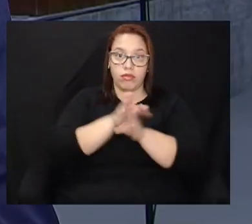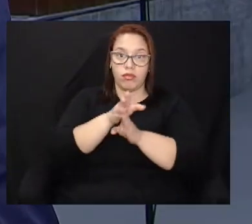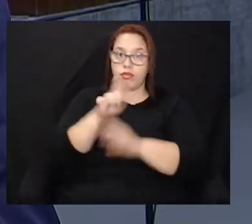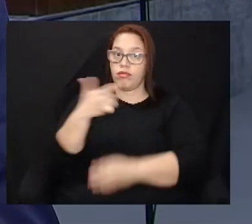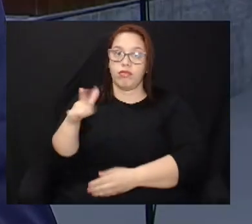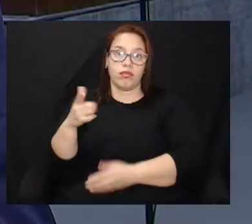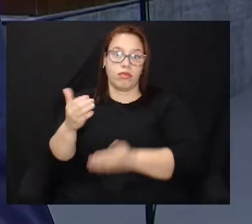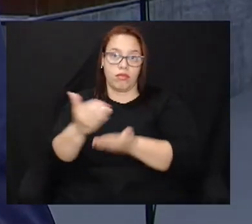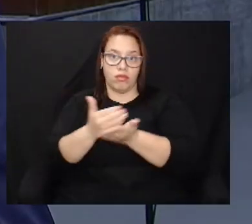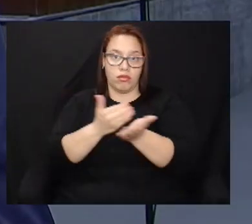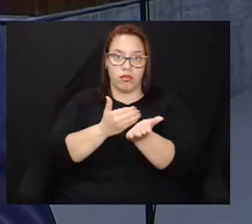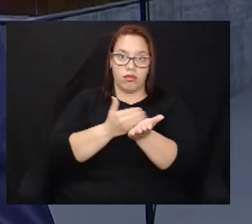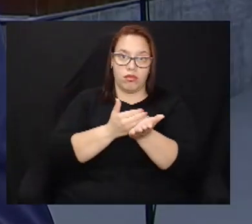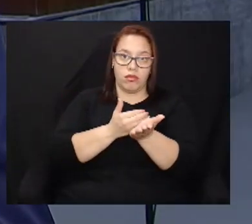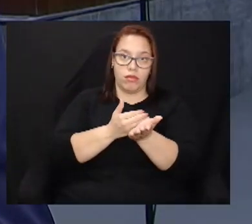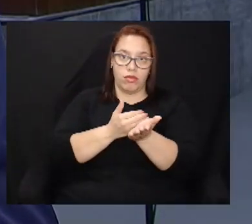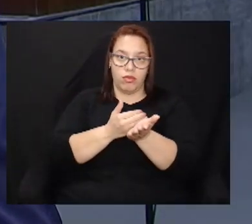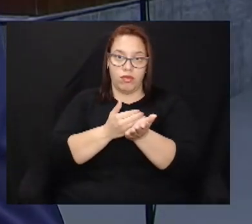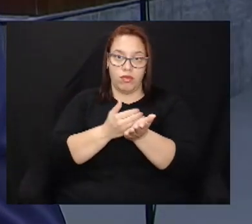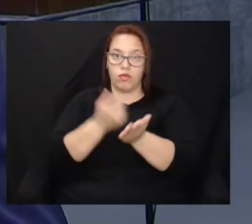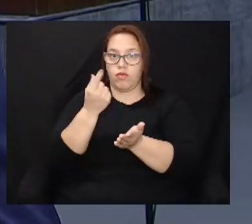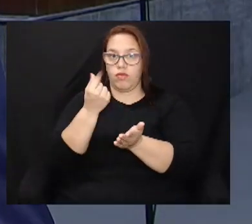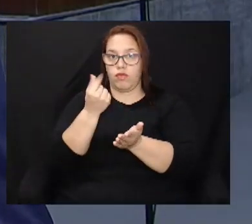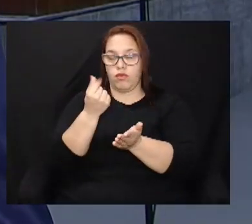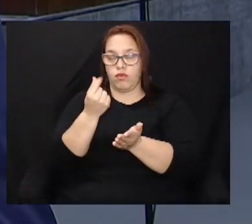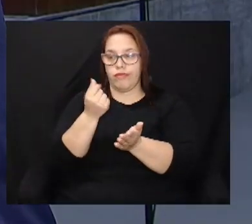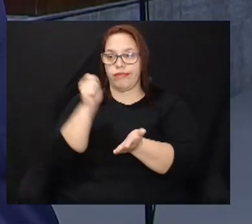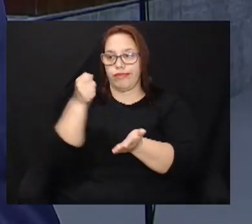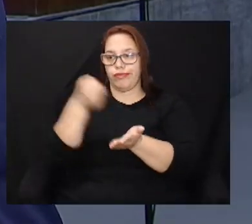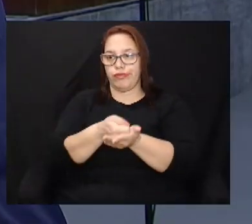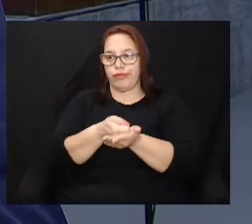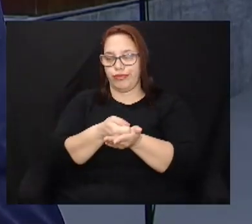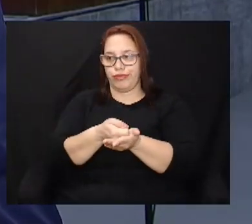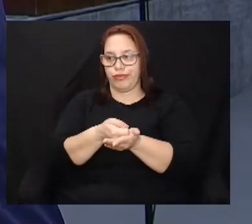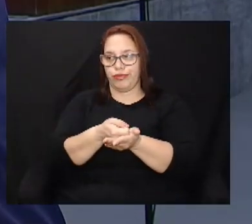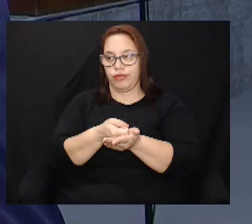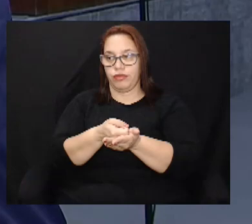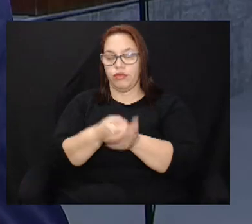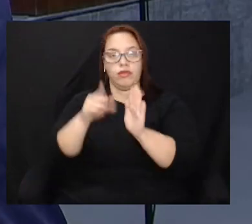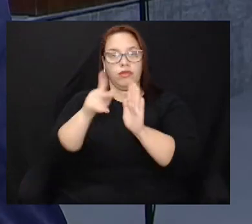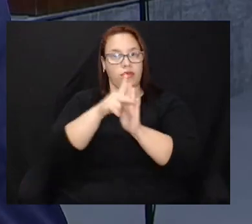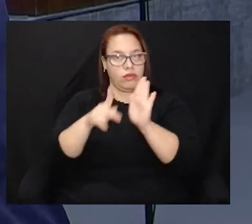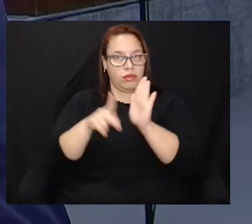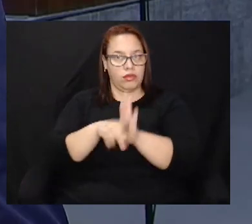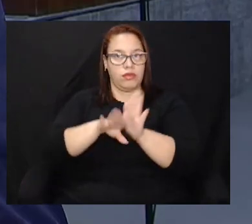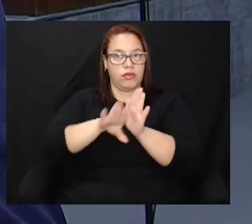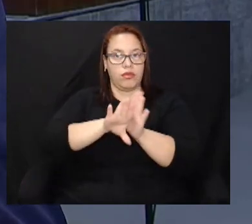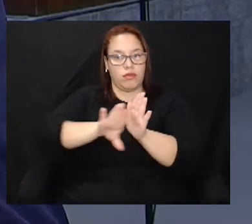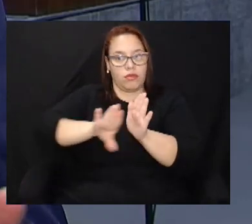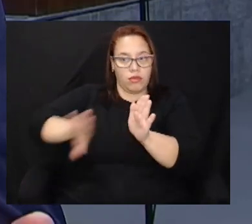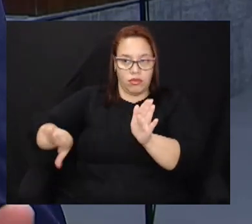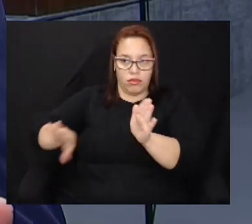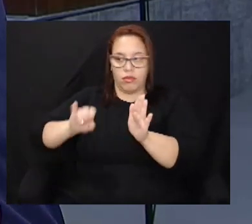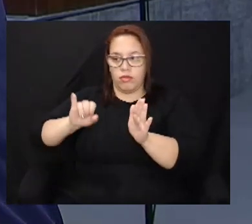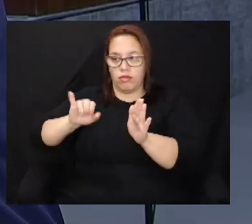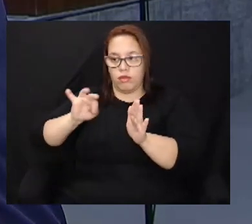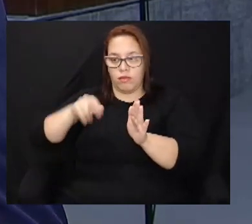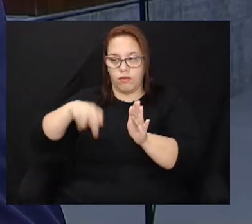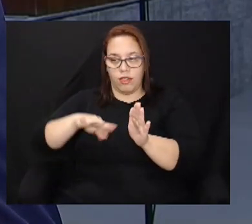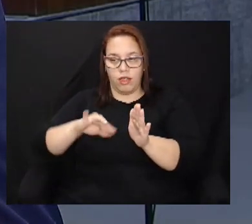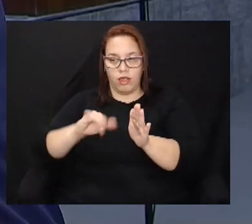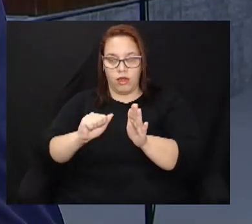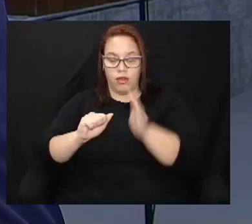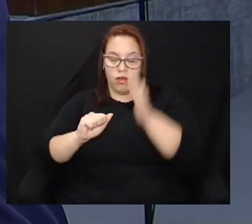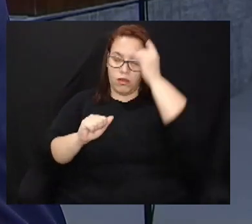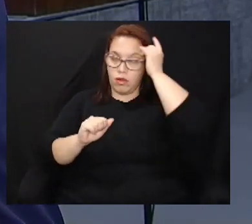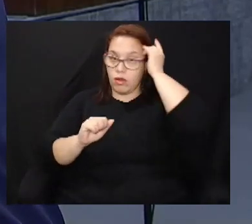retirar, é incluído no metro quadrado e hoje ela paga. No projeto é para que ela seja isenta. E 1 metro, que é